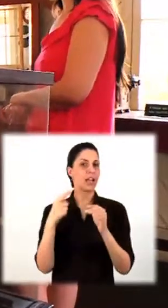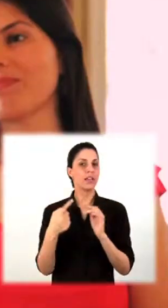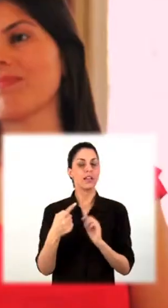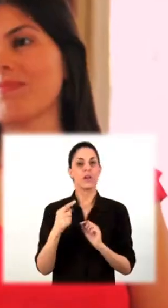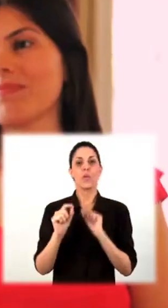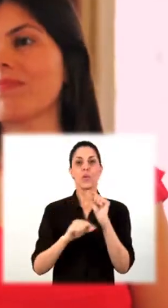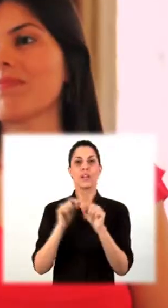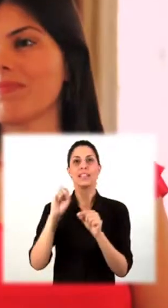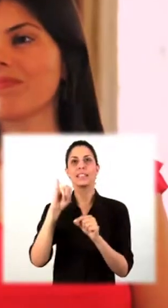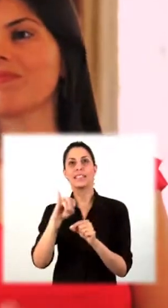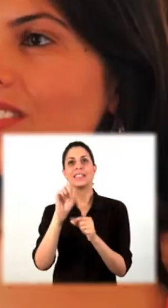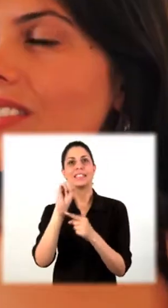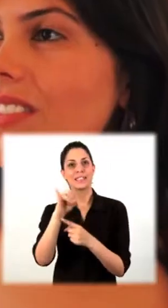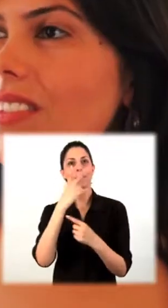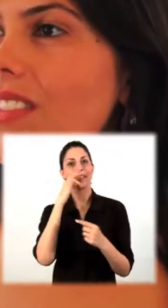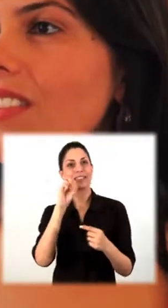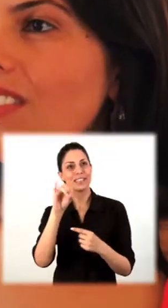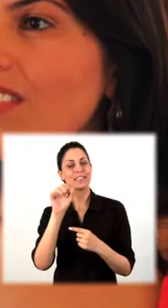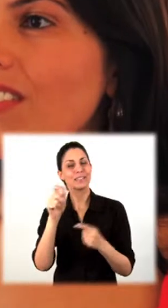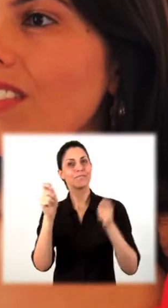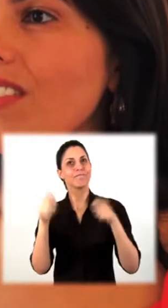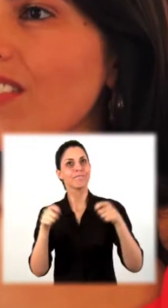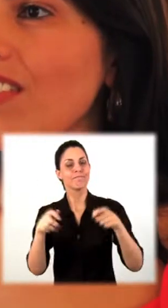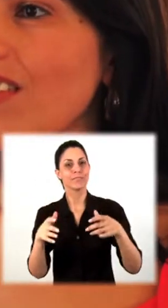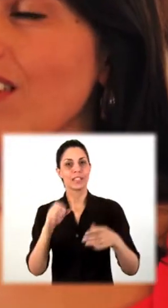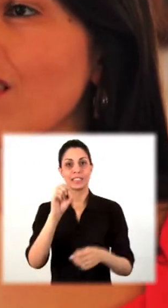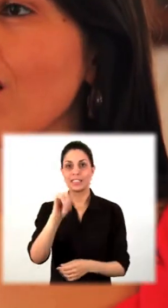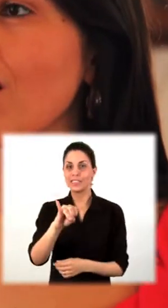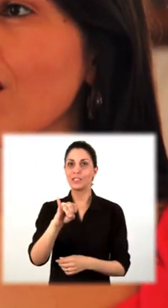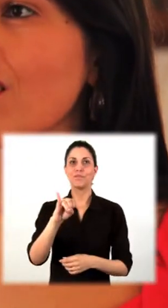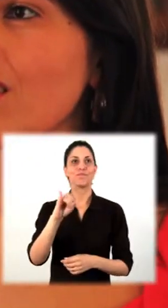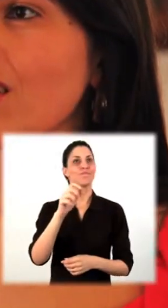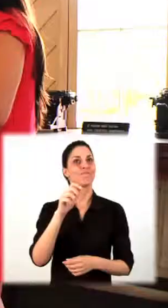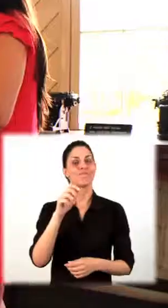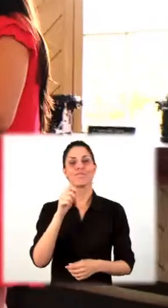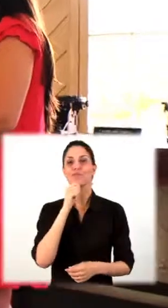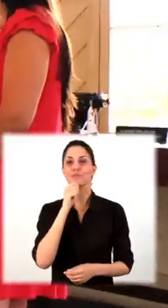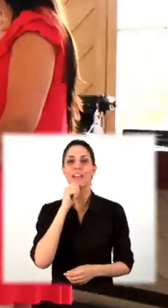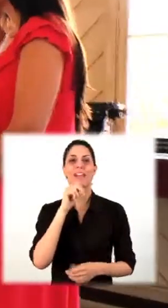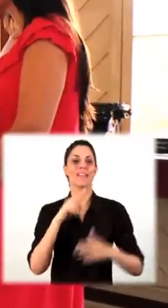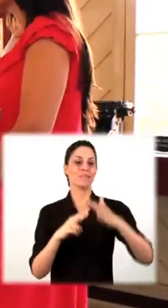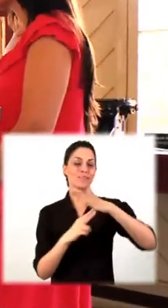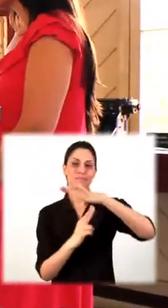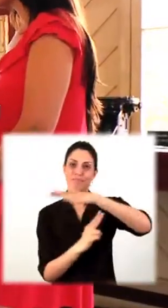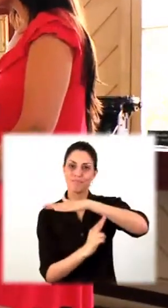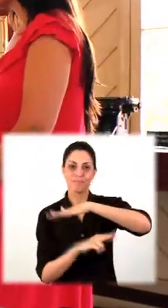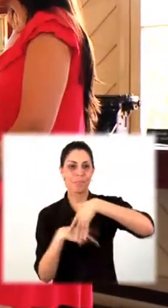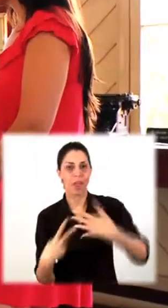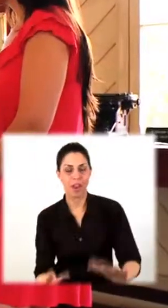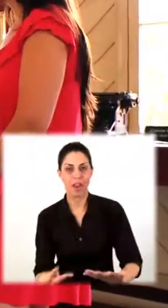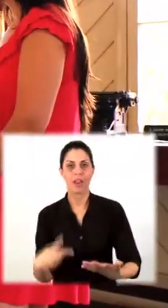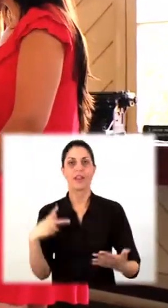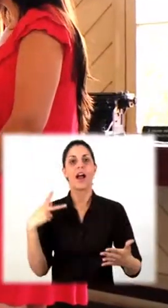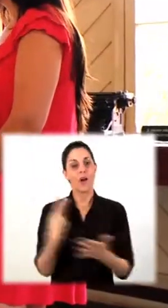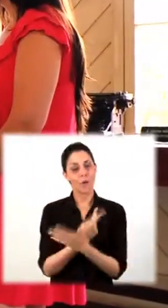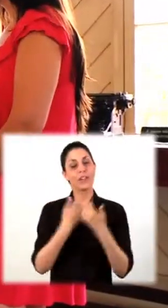vezes que não ocorreram. Então, quer dizer, se a ponte não tivesse caído, a inauguração teria acontecido, ou